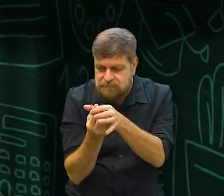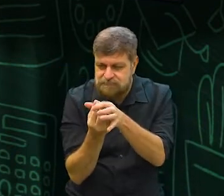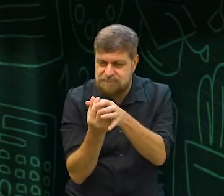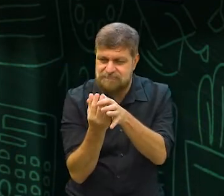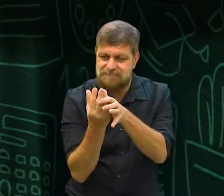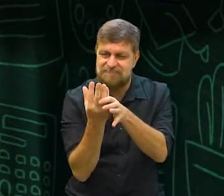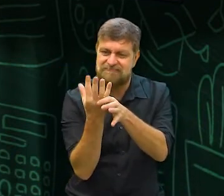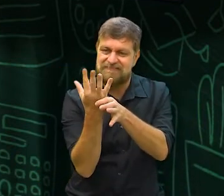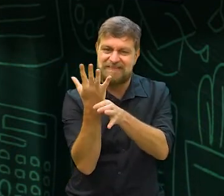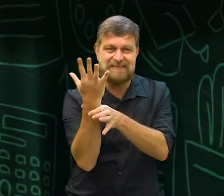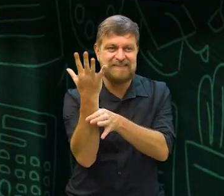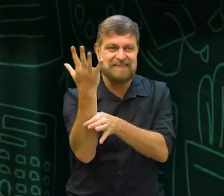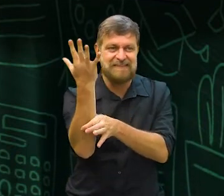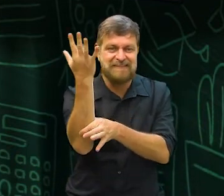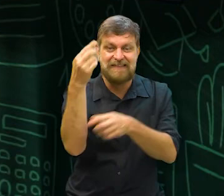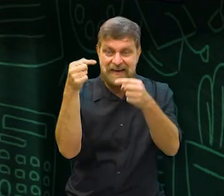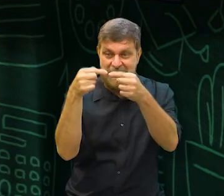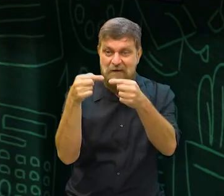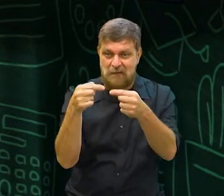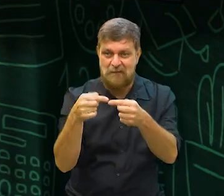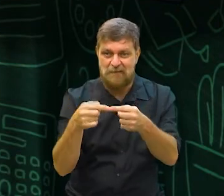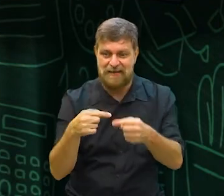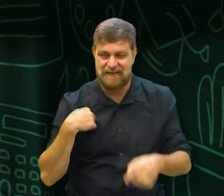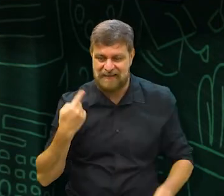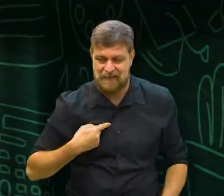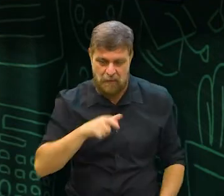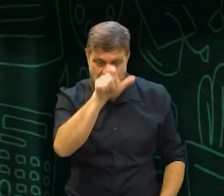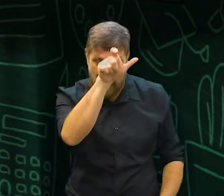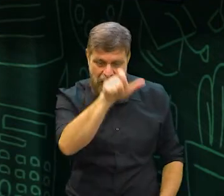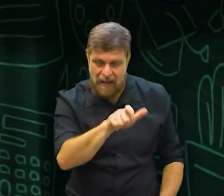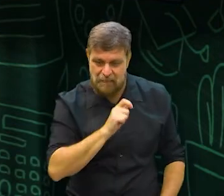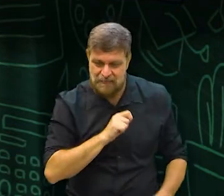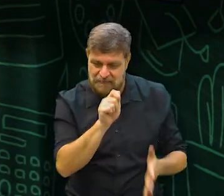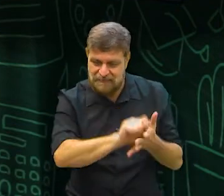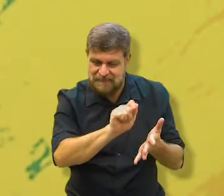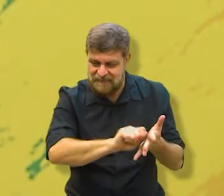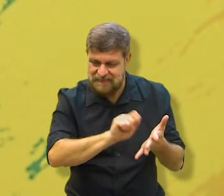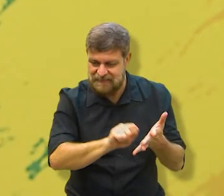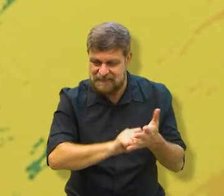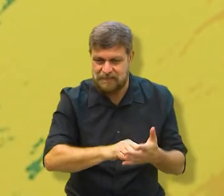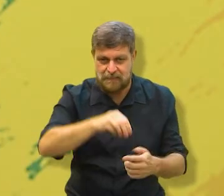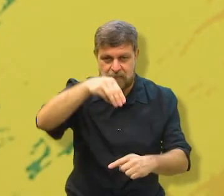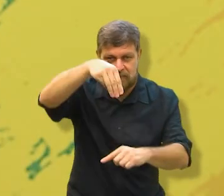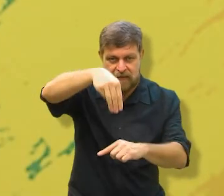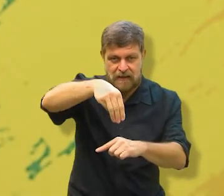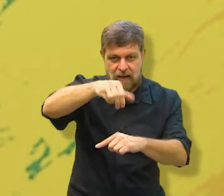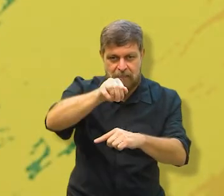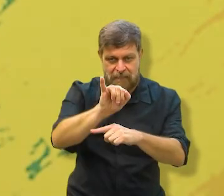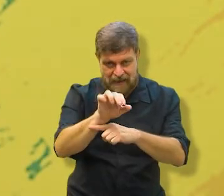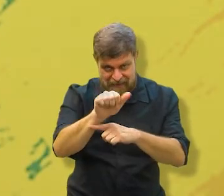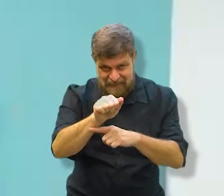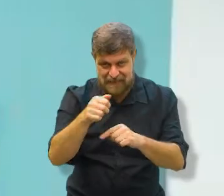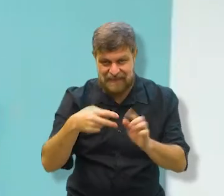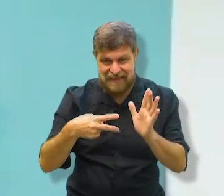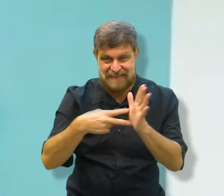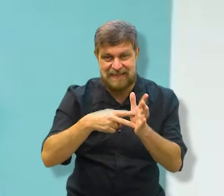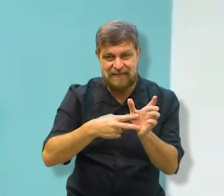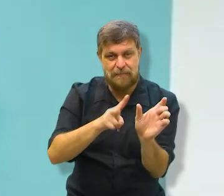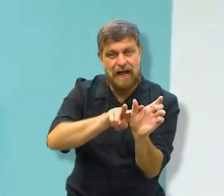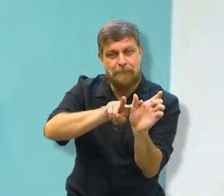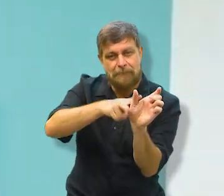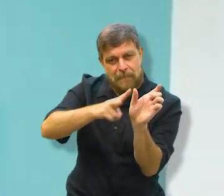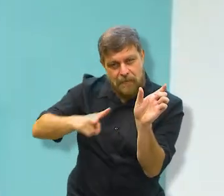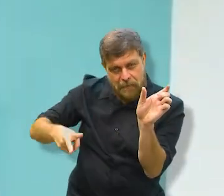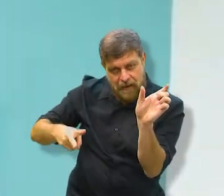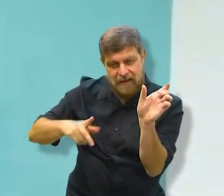ver. Do fazer florescer a escritora, até Maína mesmo, o significado de Maína tem vários significados, mas um